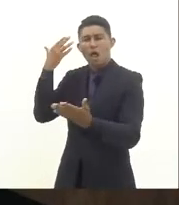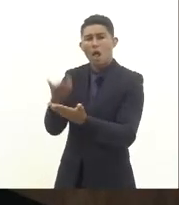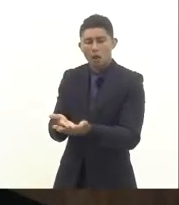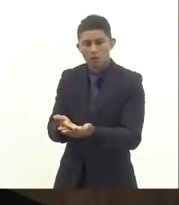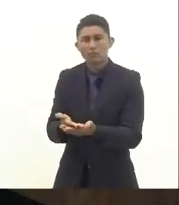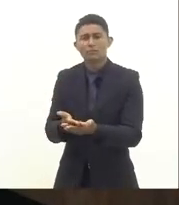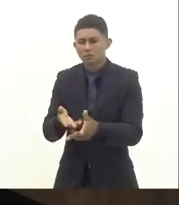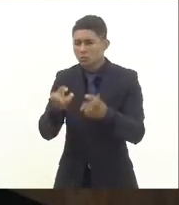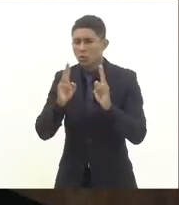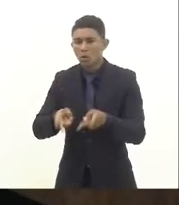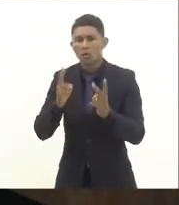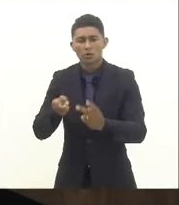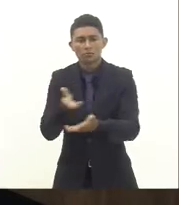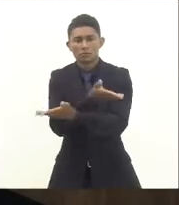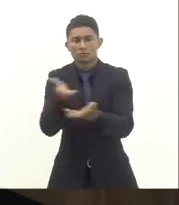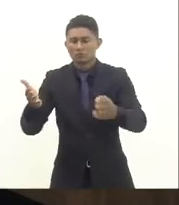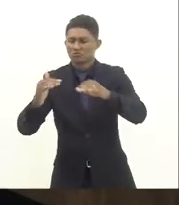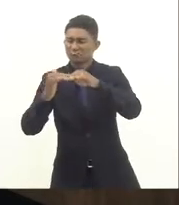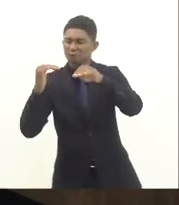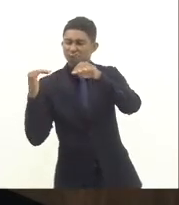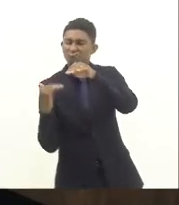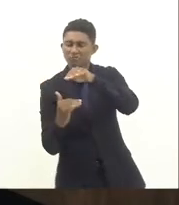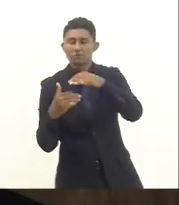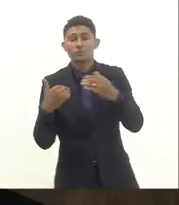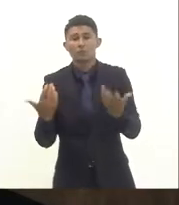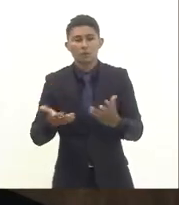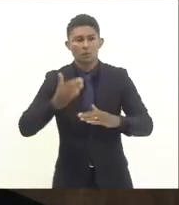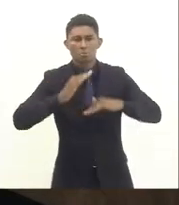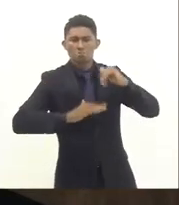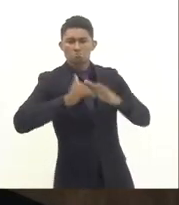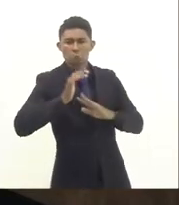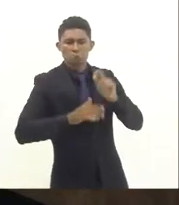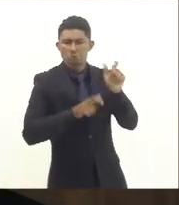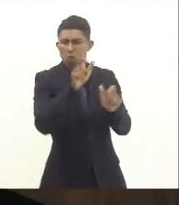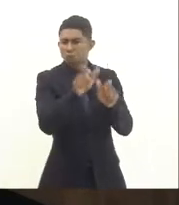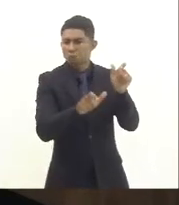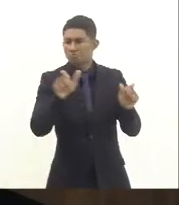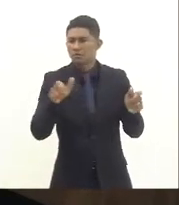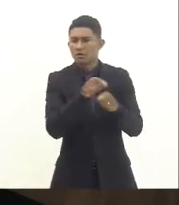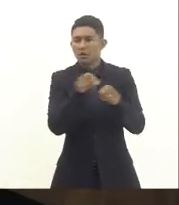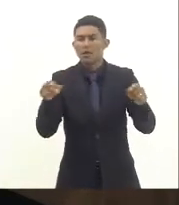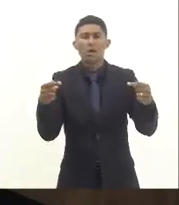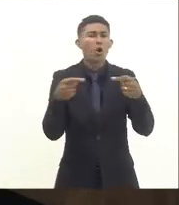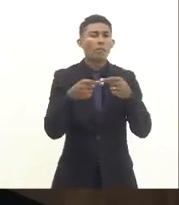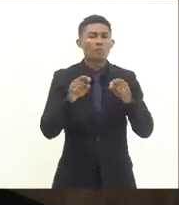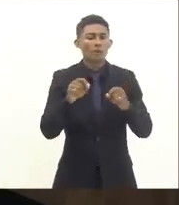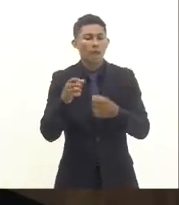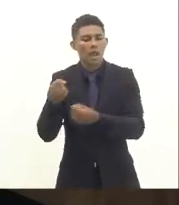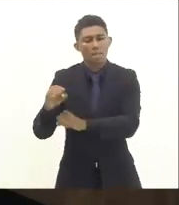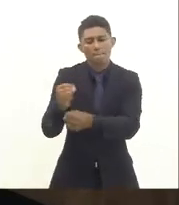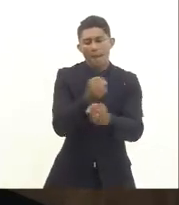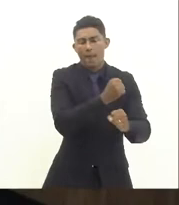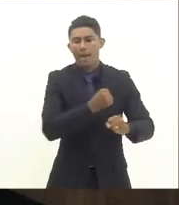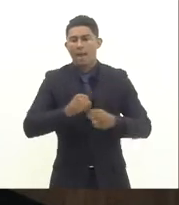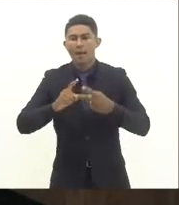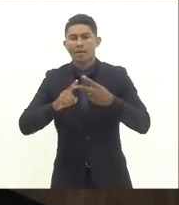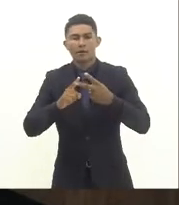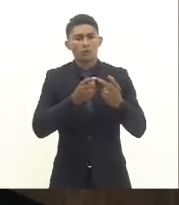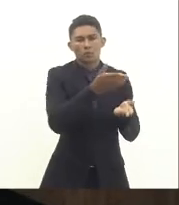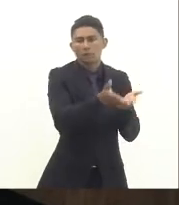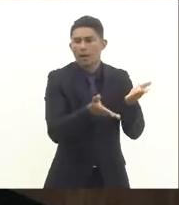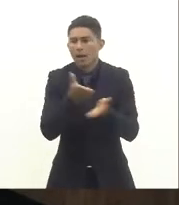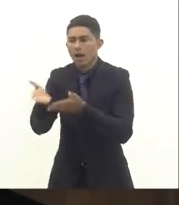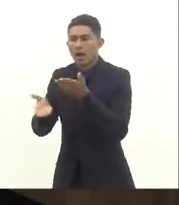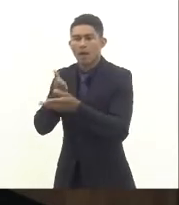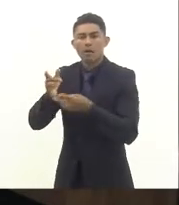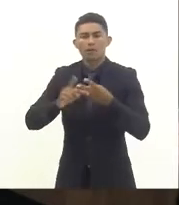ainda subalternizados então todas as profissões que tem a ver com cuidado com limpeza com manutenção com